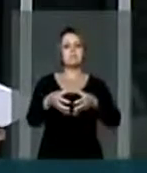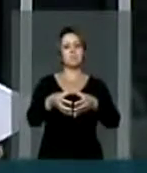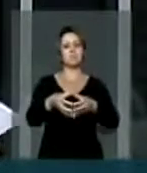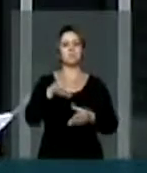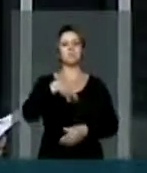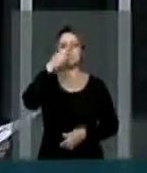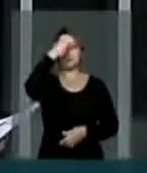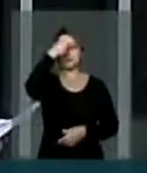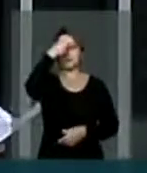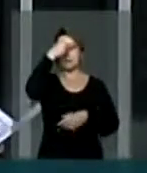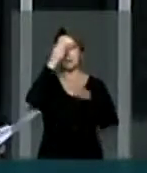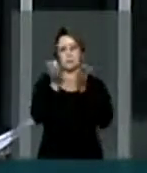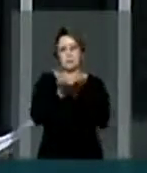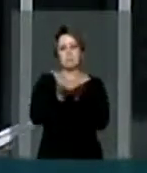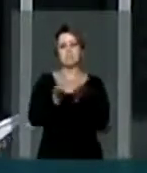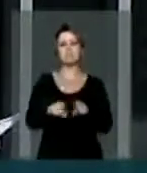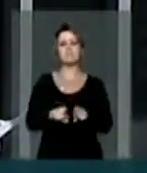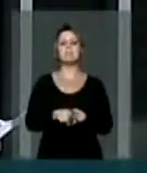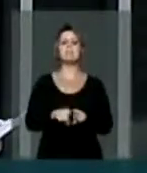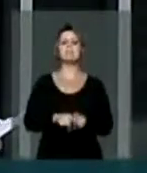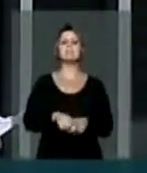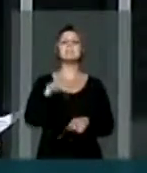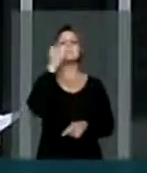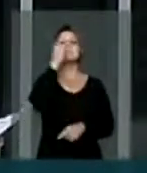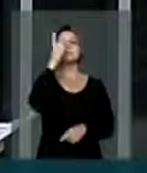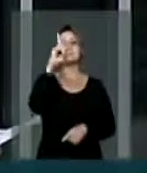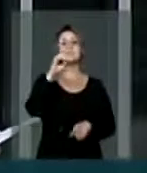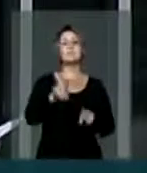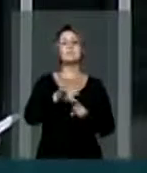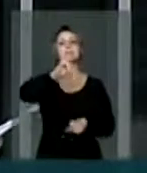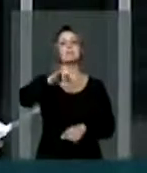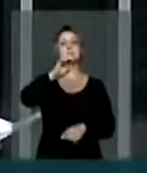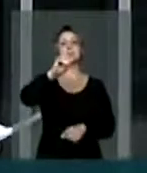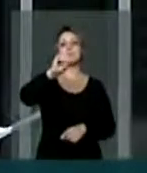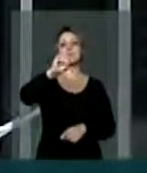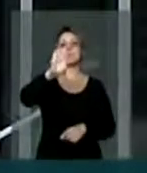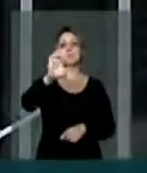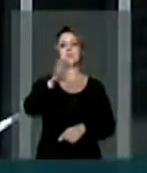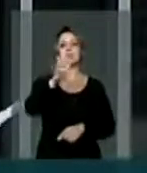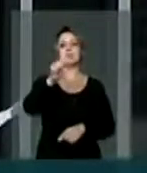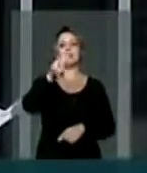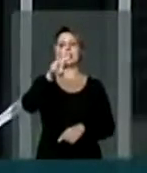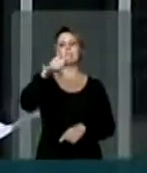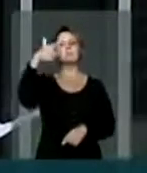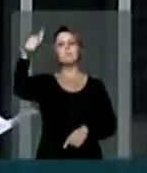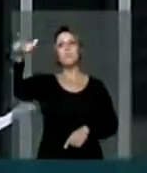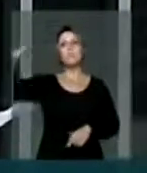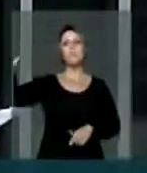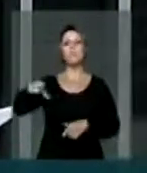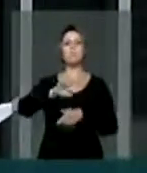onde aproveito para saudar o presidente da Assembleia de Deus, o pastor Ailton José Alves, como os demais pastores de várias